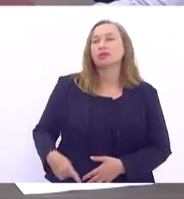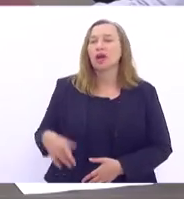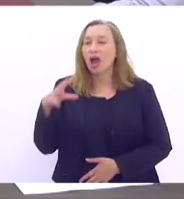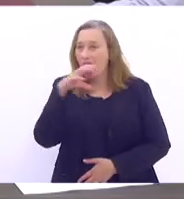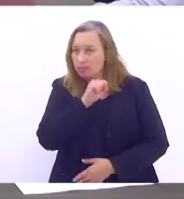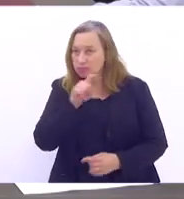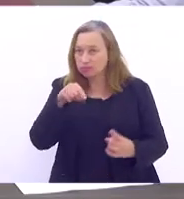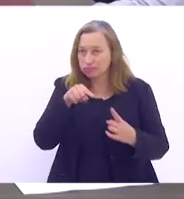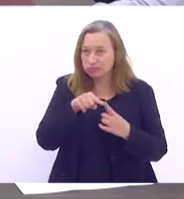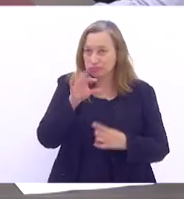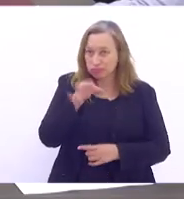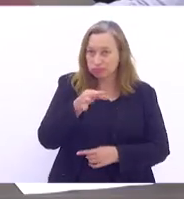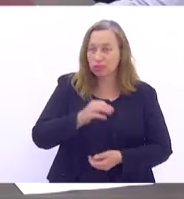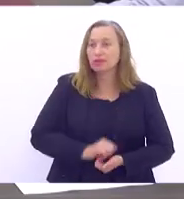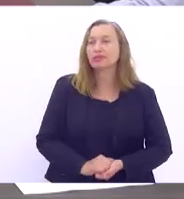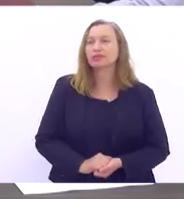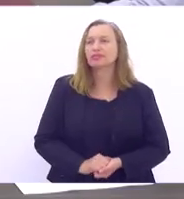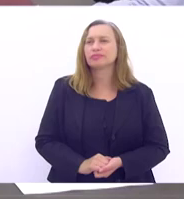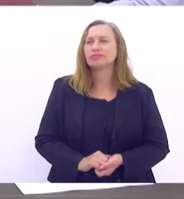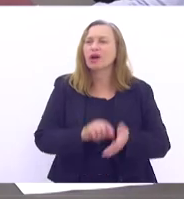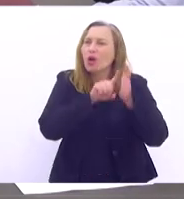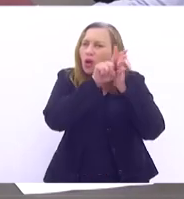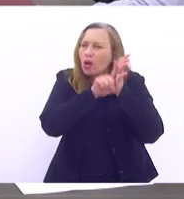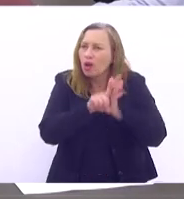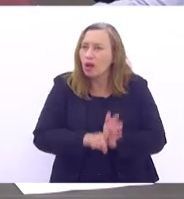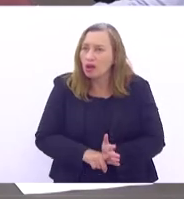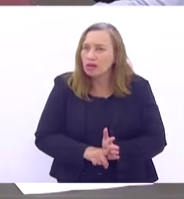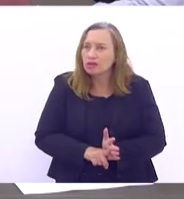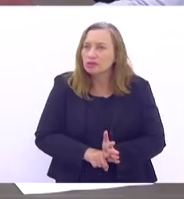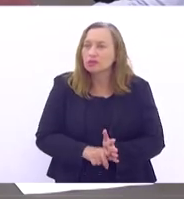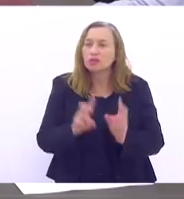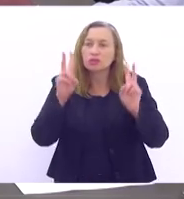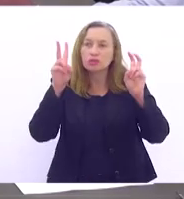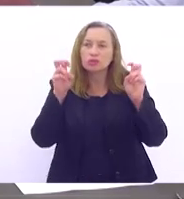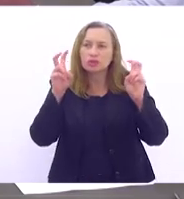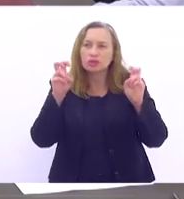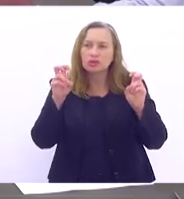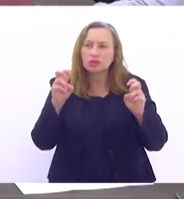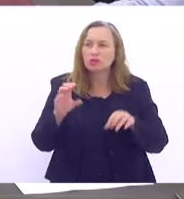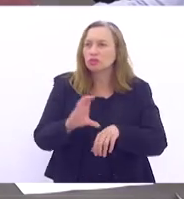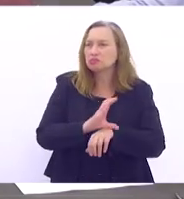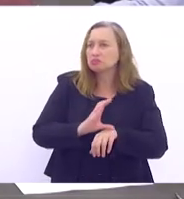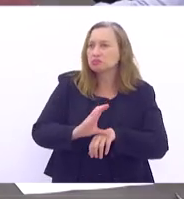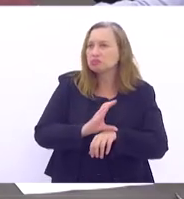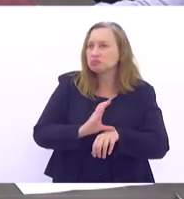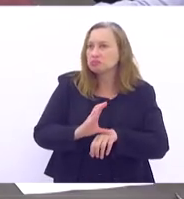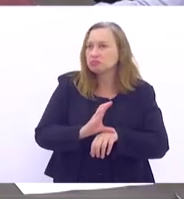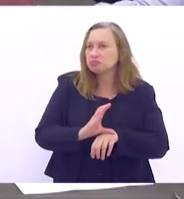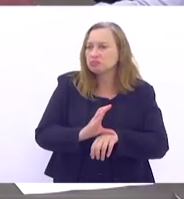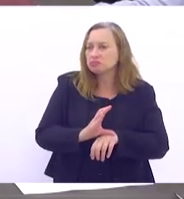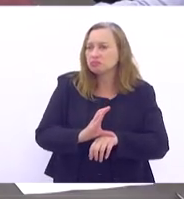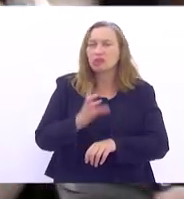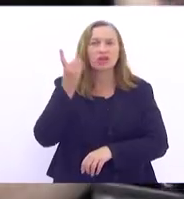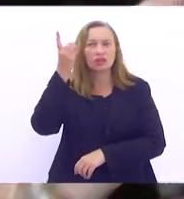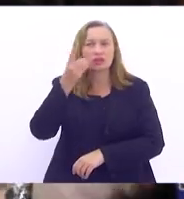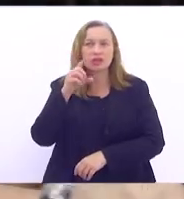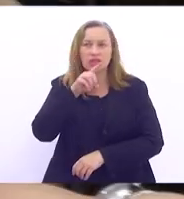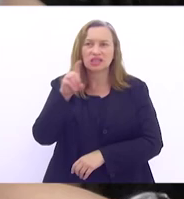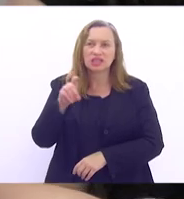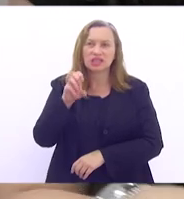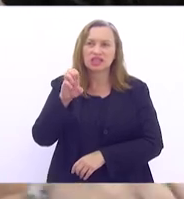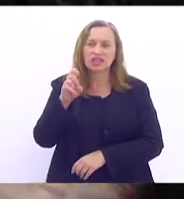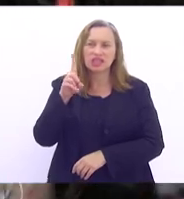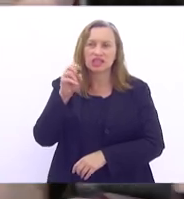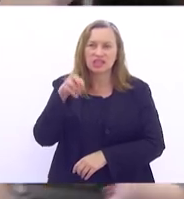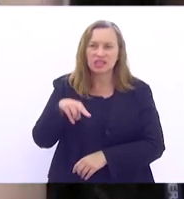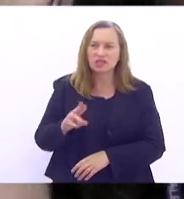e objetivamente, a análise nossa foi sobre a questão da constitucionalidade. A deputada Zeidan, quando